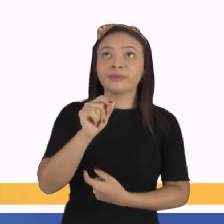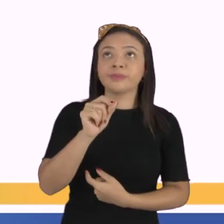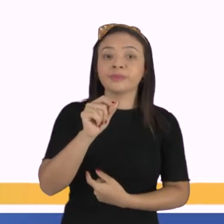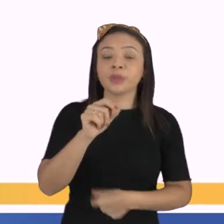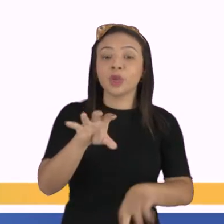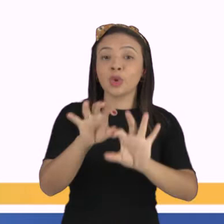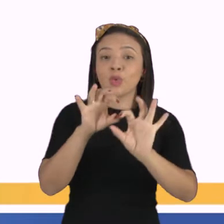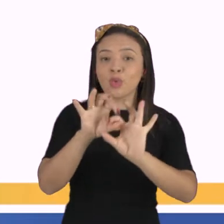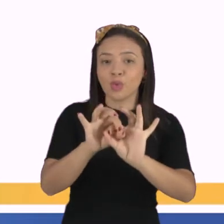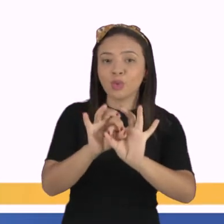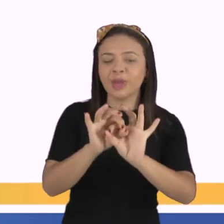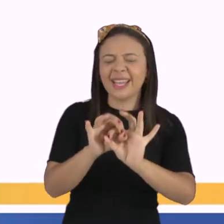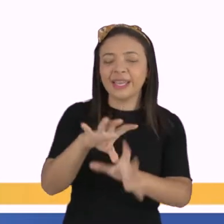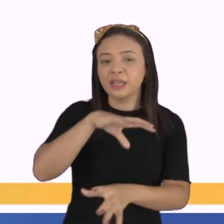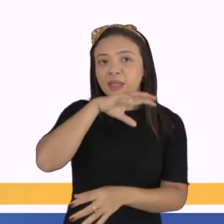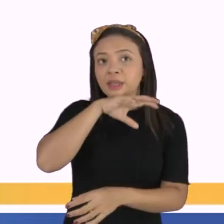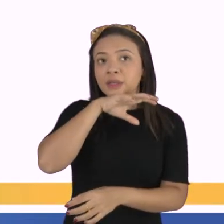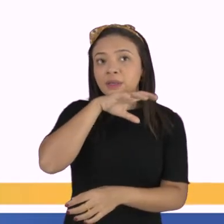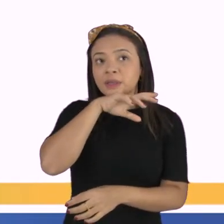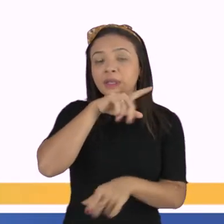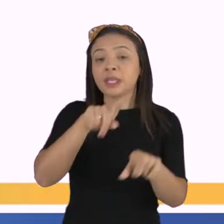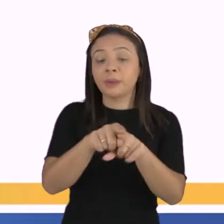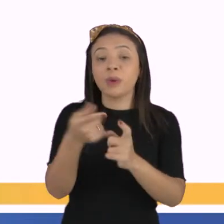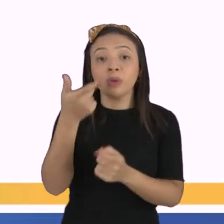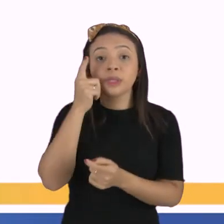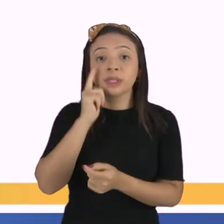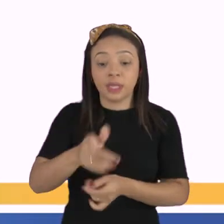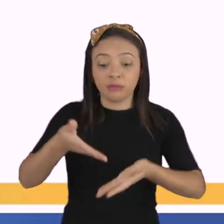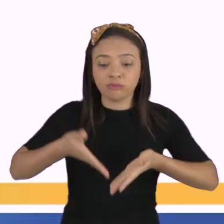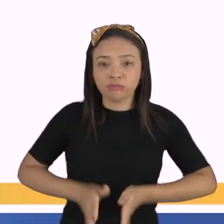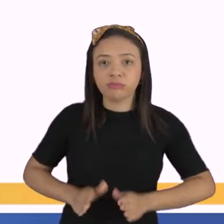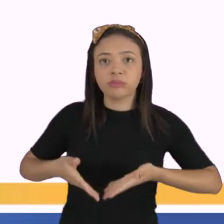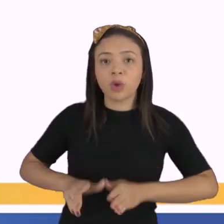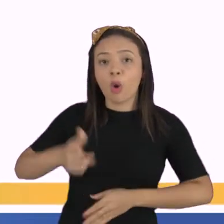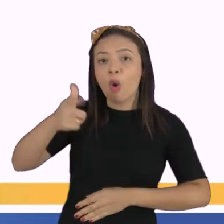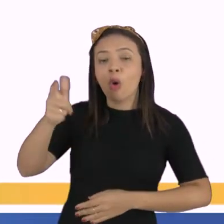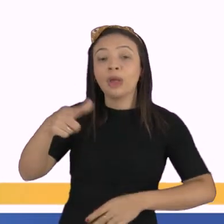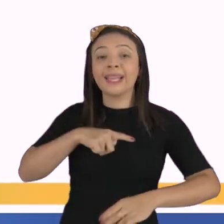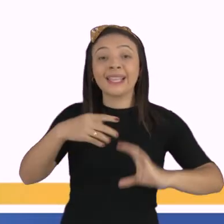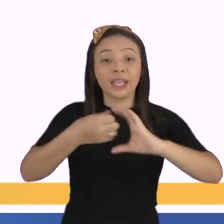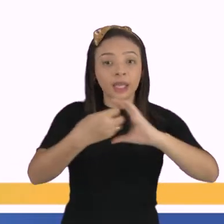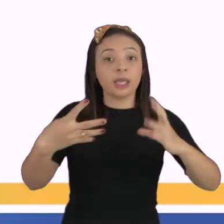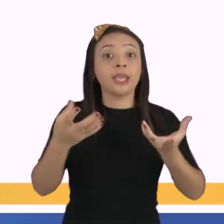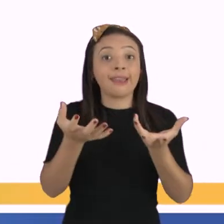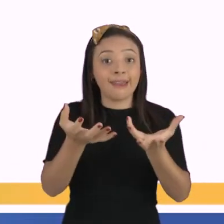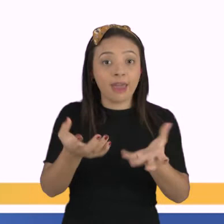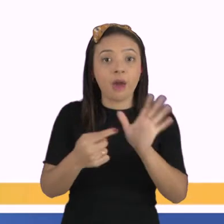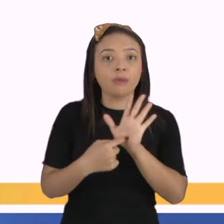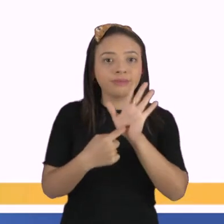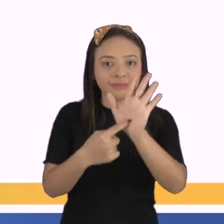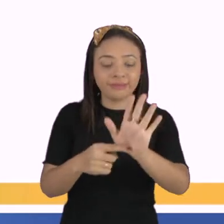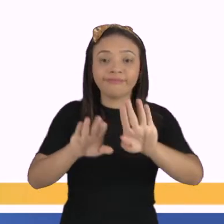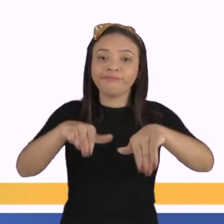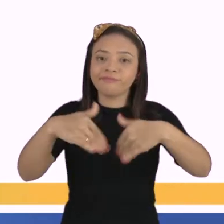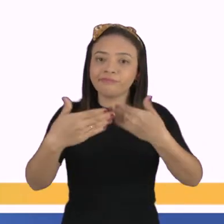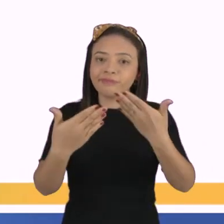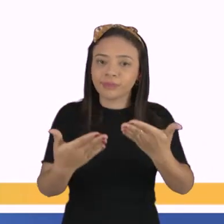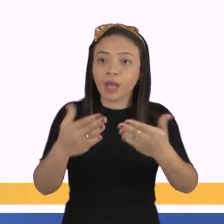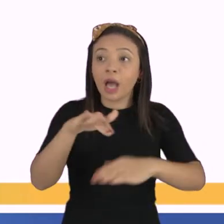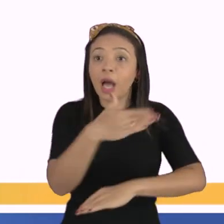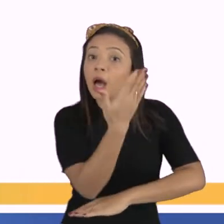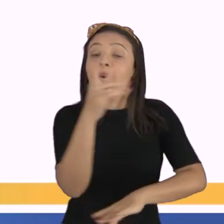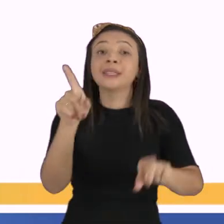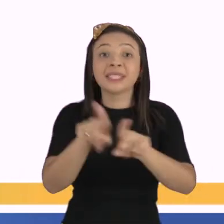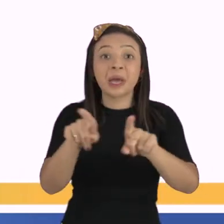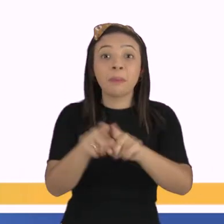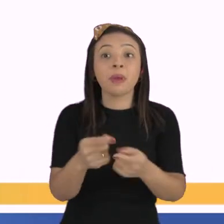esses animais e que esses animais conseguem se reproduzir com características fenotípicas desejáveis, então a natureza